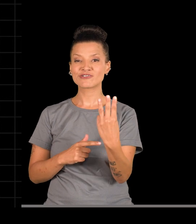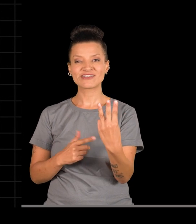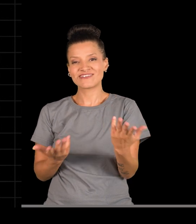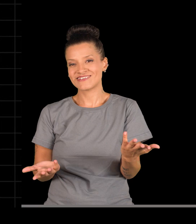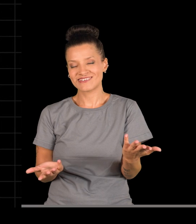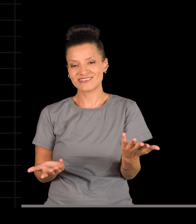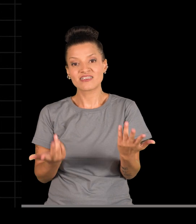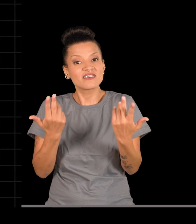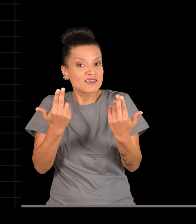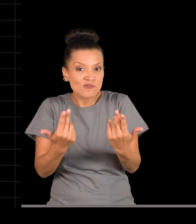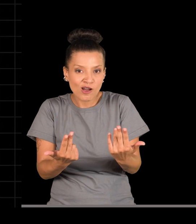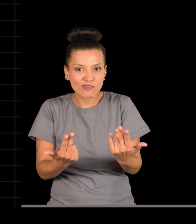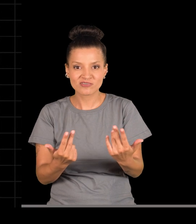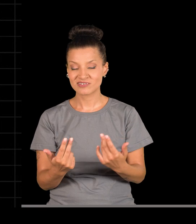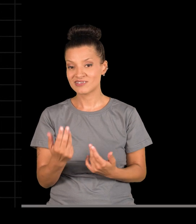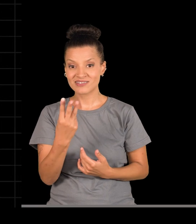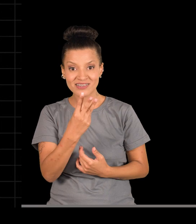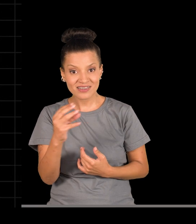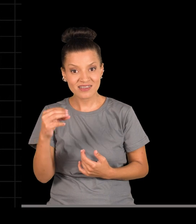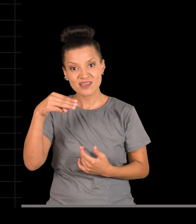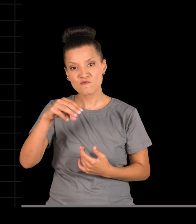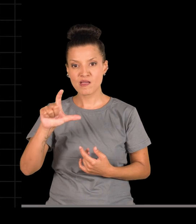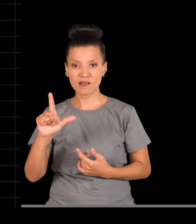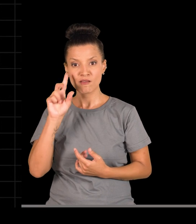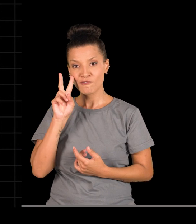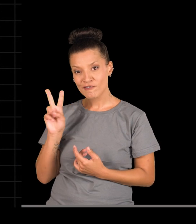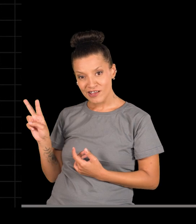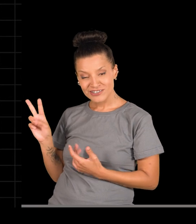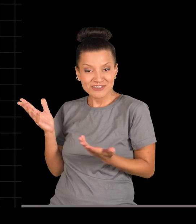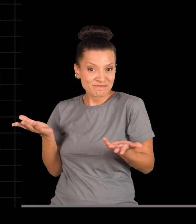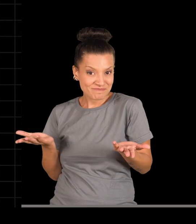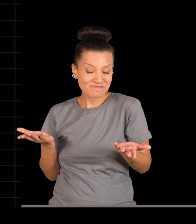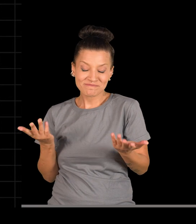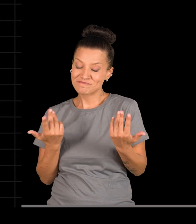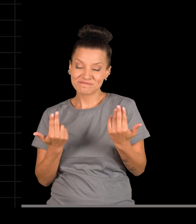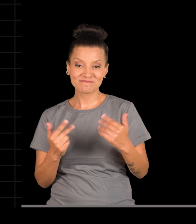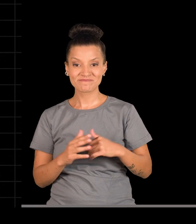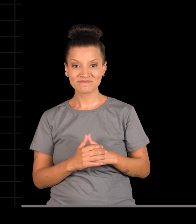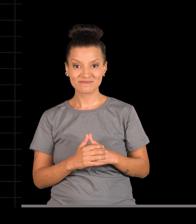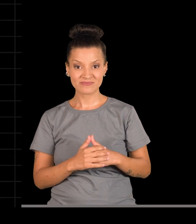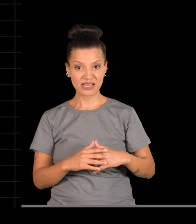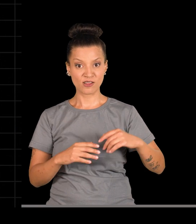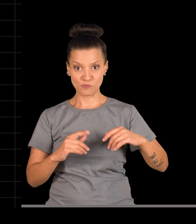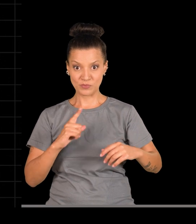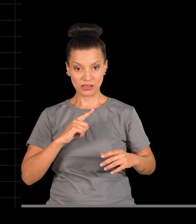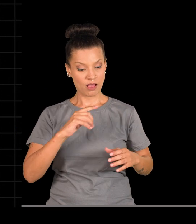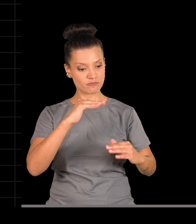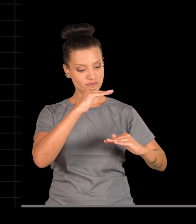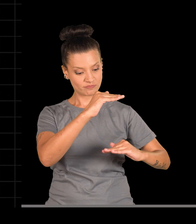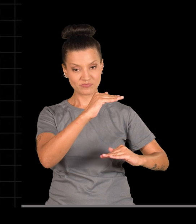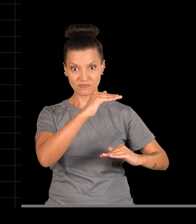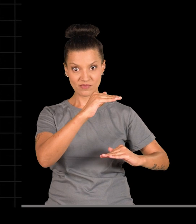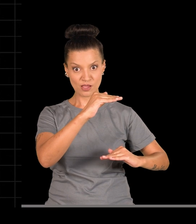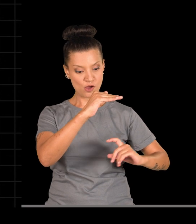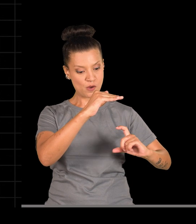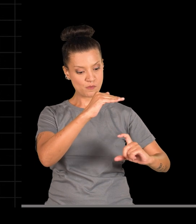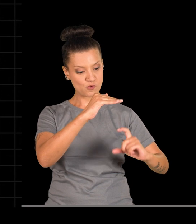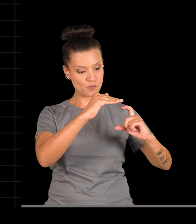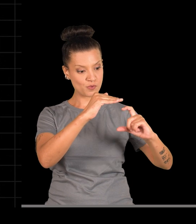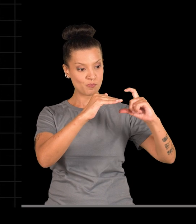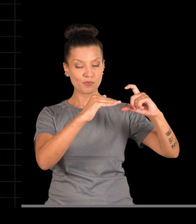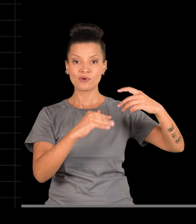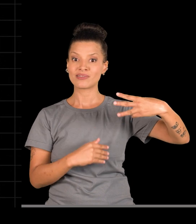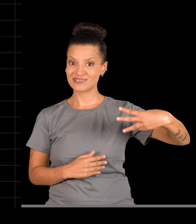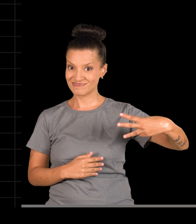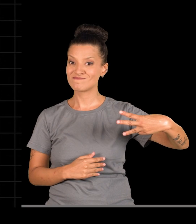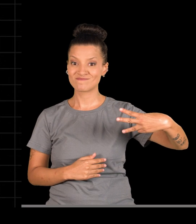de 900 ml, isso aqui vai dar a mesma coisa que 300 ml. Ou seja, a mesma coisa que 900 ml dividido para 3. Eu bebi 1